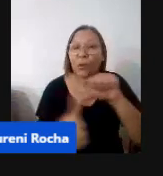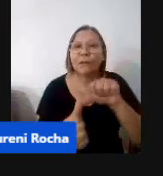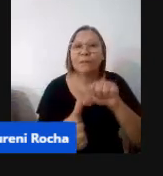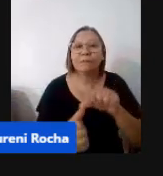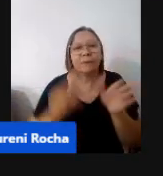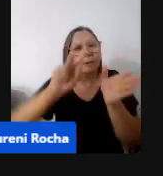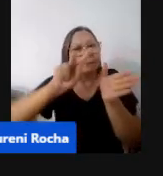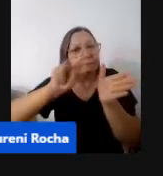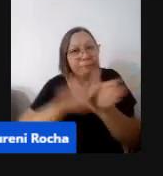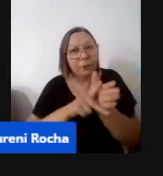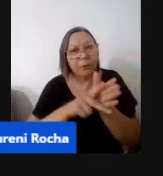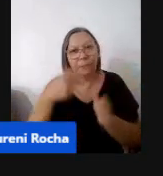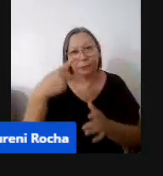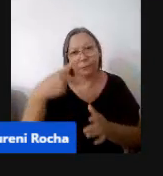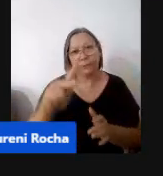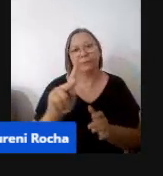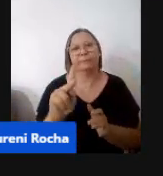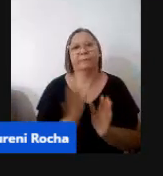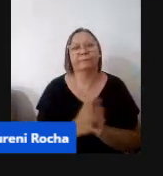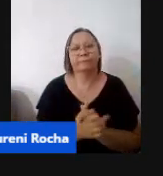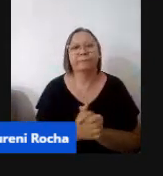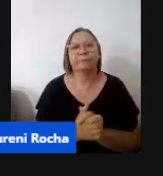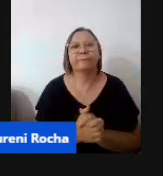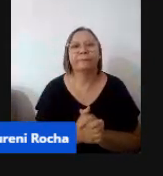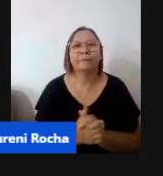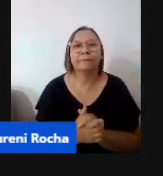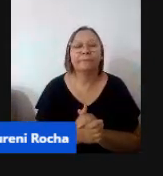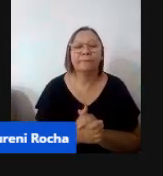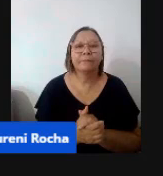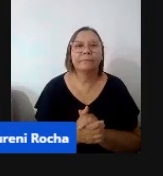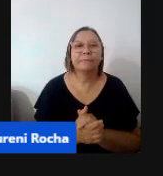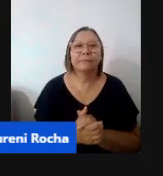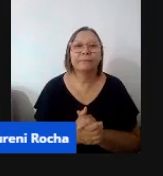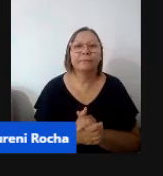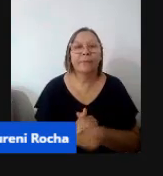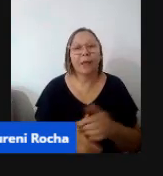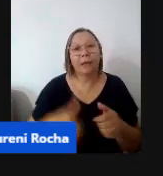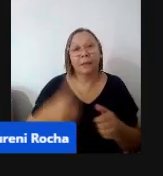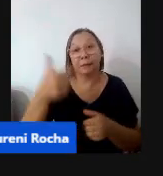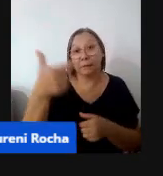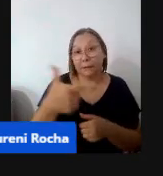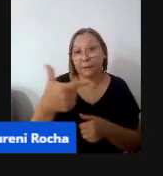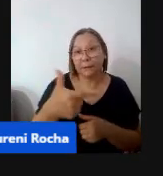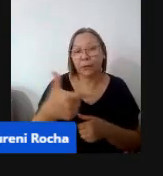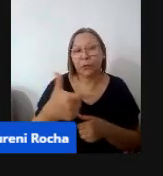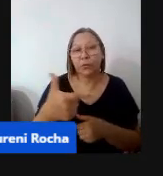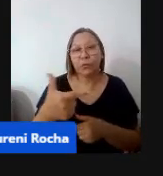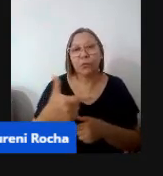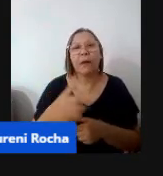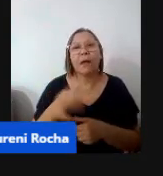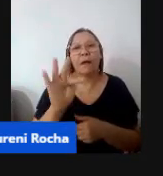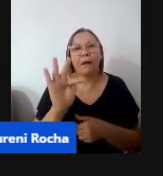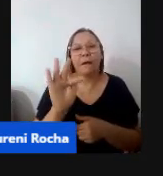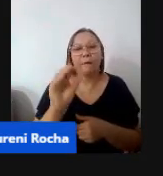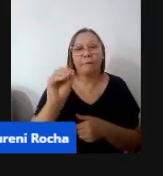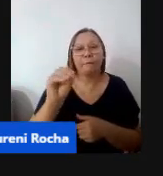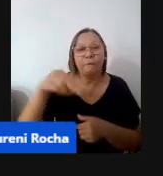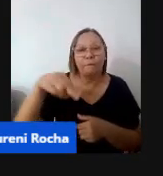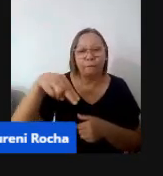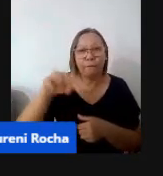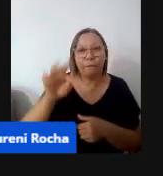alguns templates prontos. Bom, o segundo ponto é a questão das fontes. Então, é muito importante que